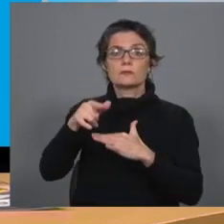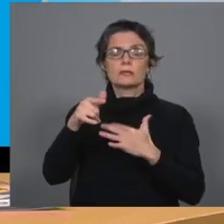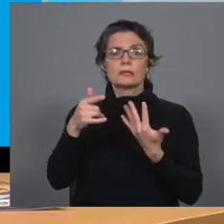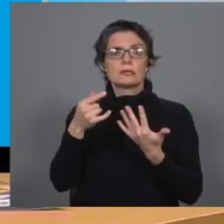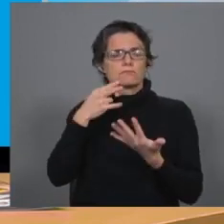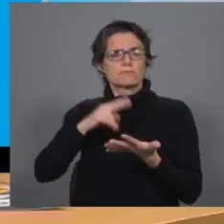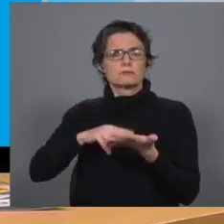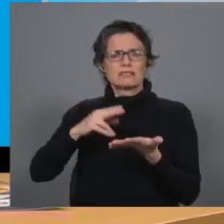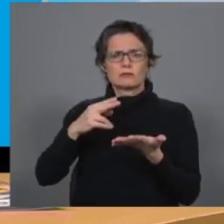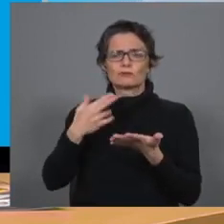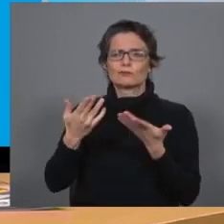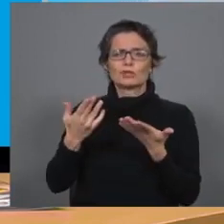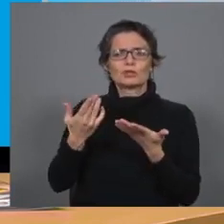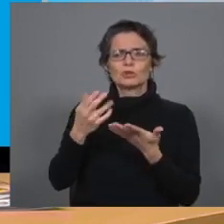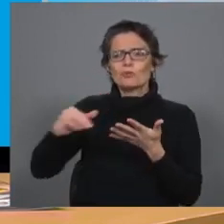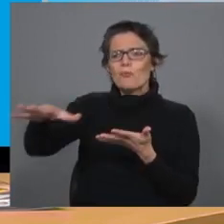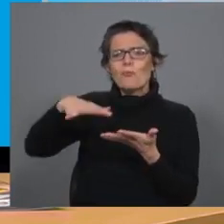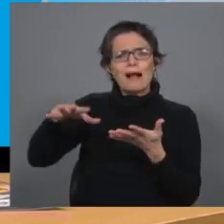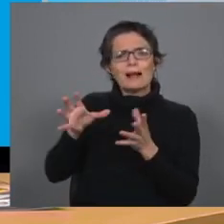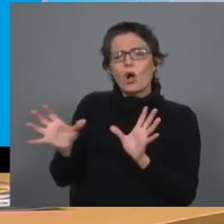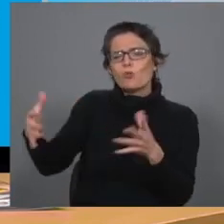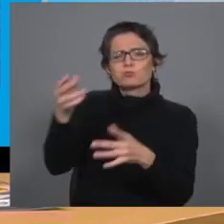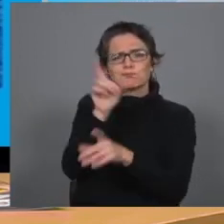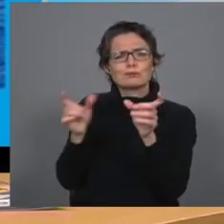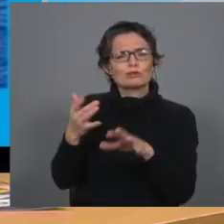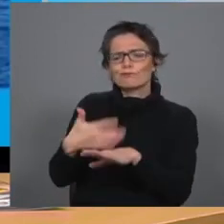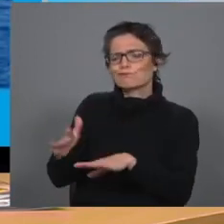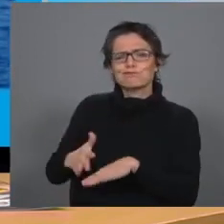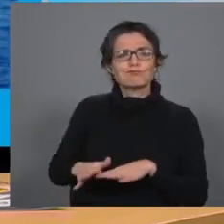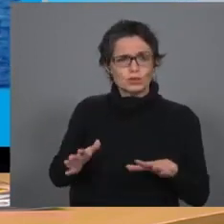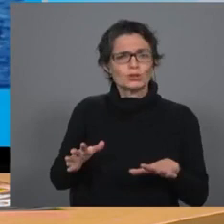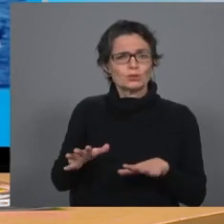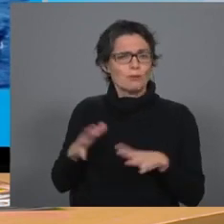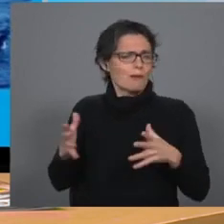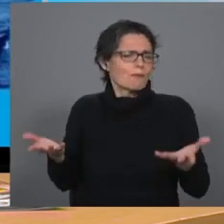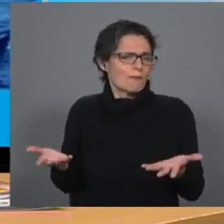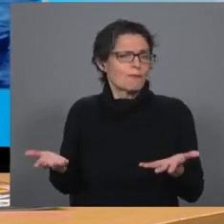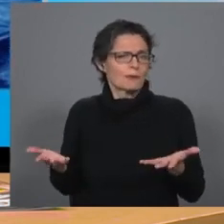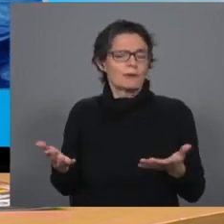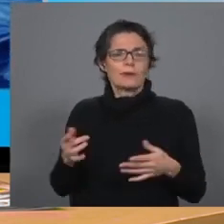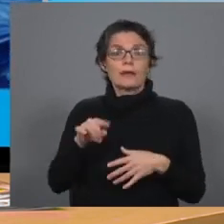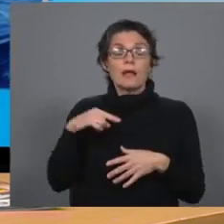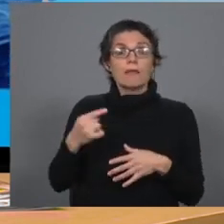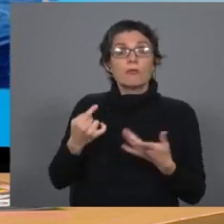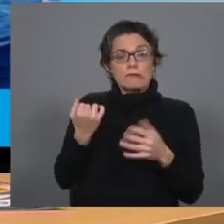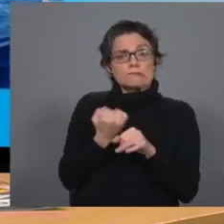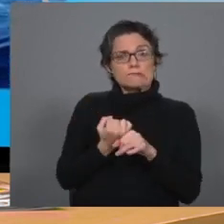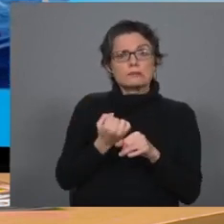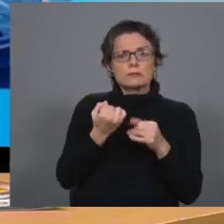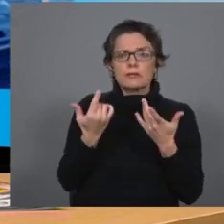as periferias existenciais mais radicais que existem no planeta. É junto desses mais pobres, dos